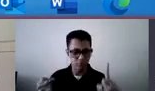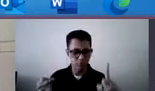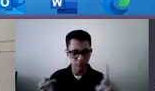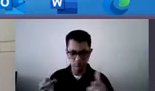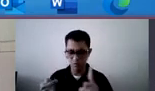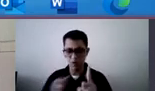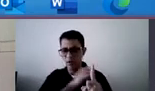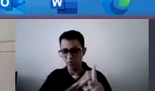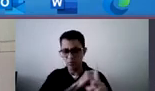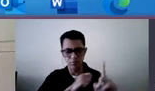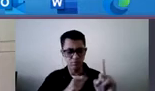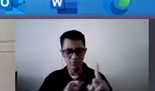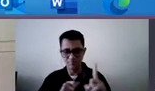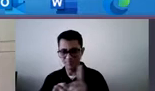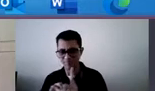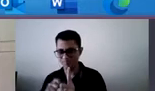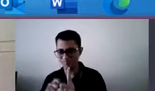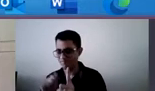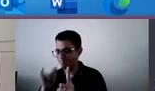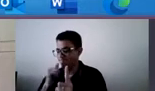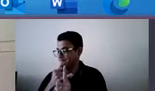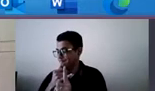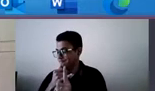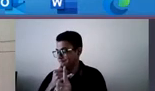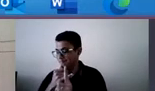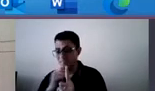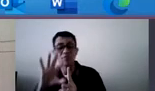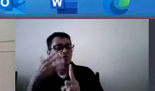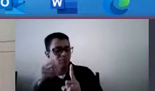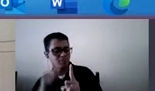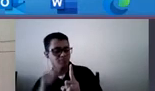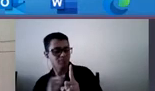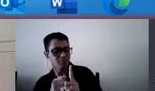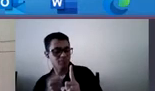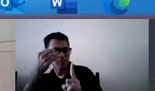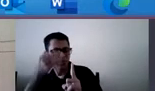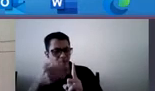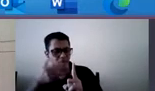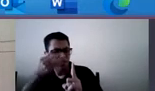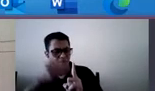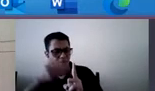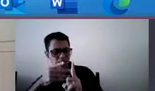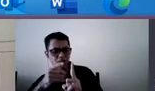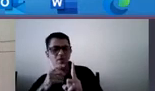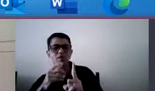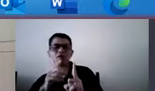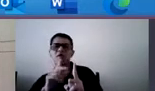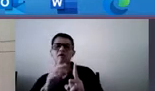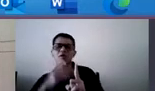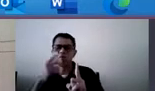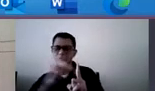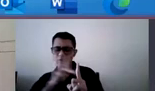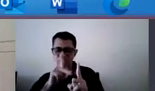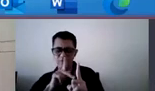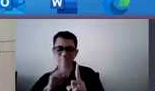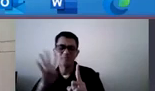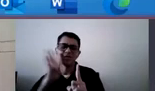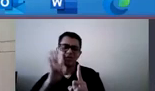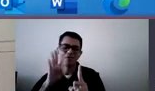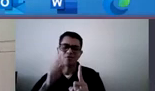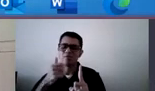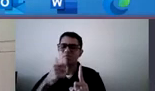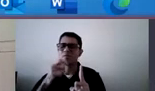aquele cabisbaixo, um pouco triste, aí você pergunta, o que foi? Aí ele vem com uma ação, professor, não tô legal, meu pai